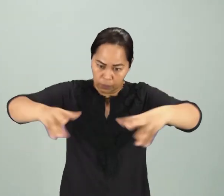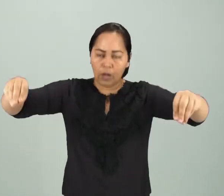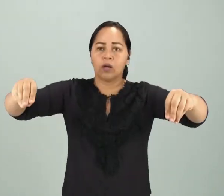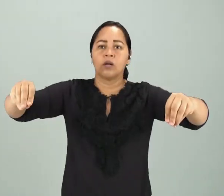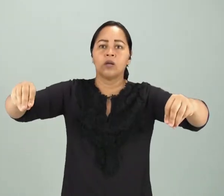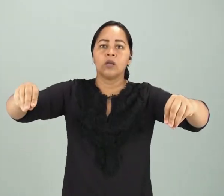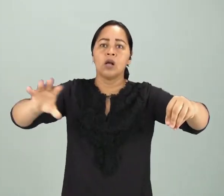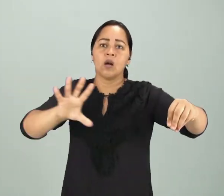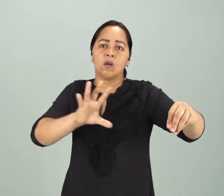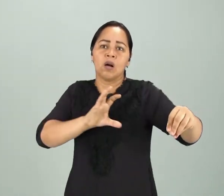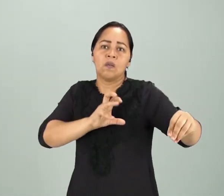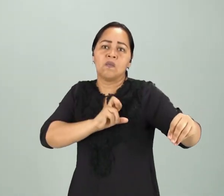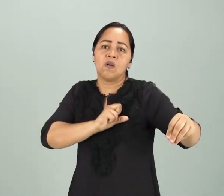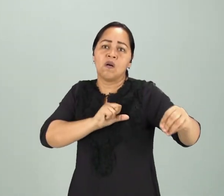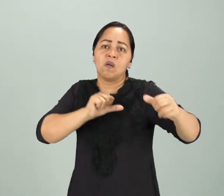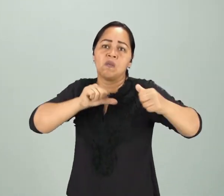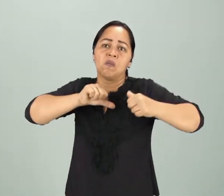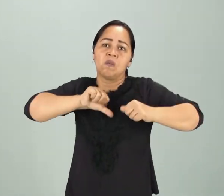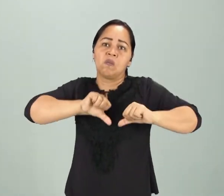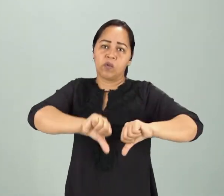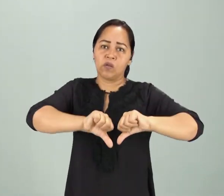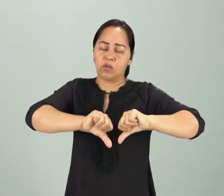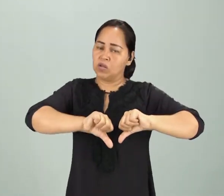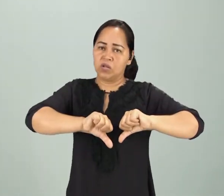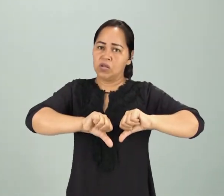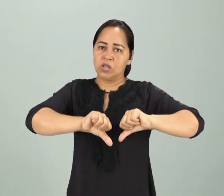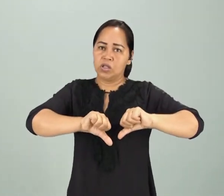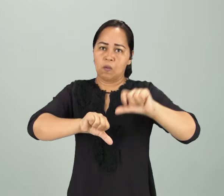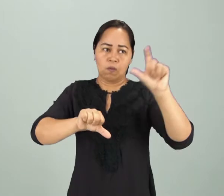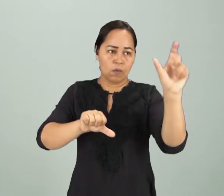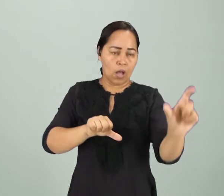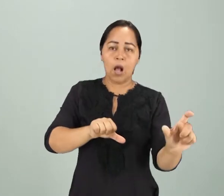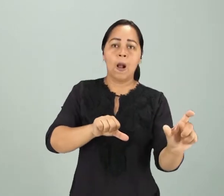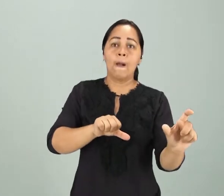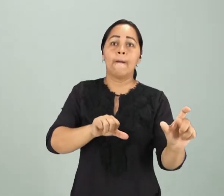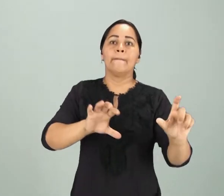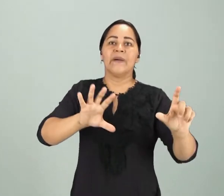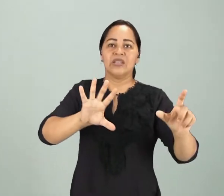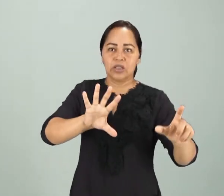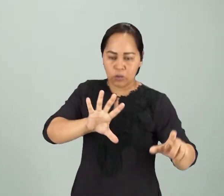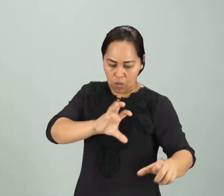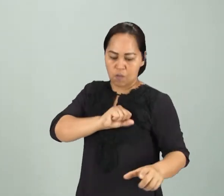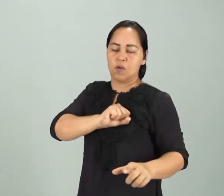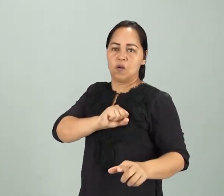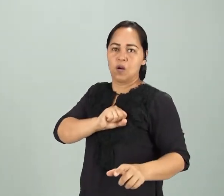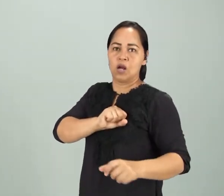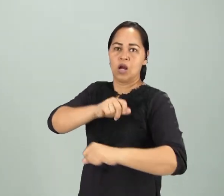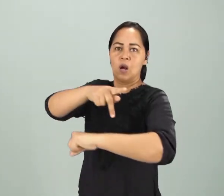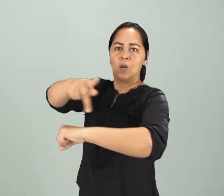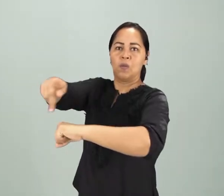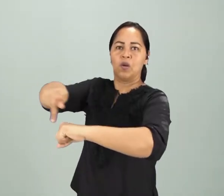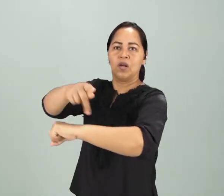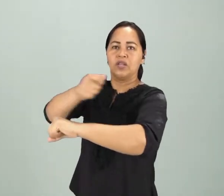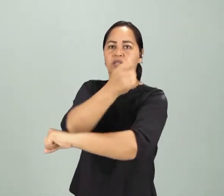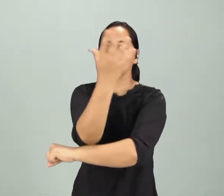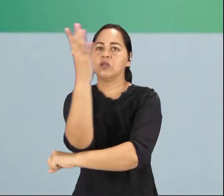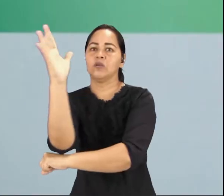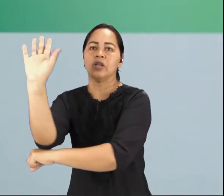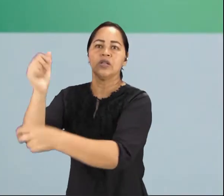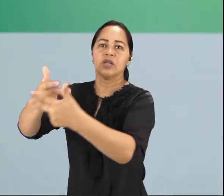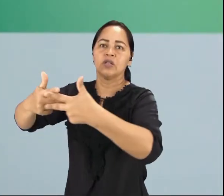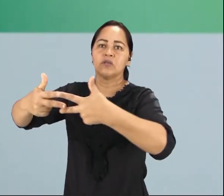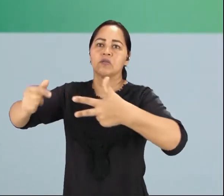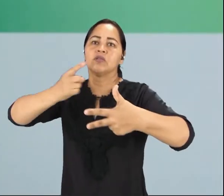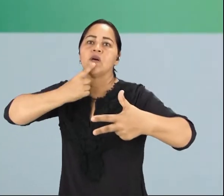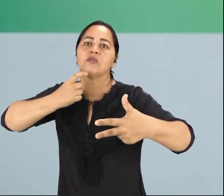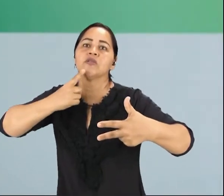o seu amor, mas esse amor agora não por uma pessoa, e sim pela América, pelo seu país e tudo isso, né? Então nós